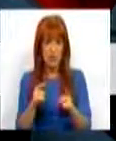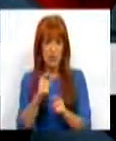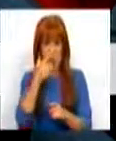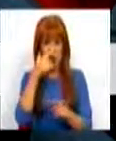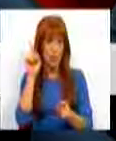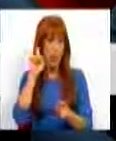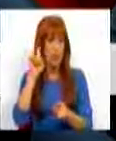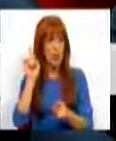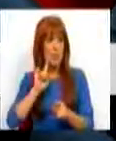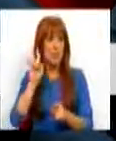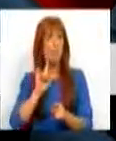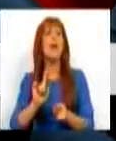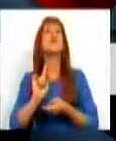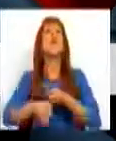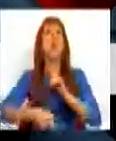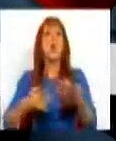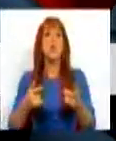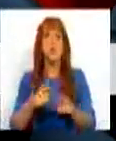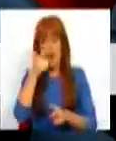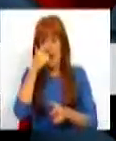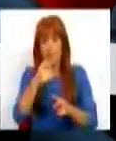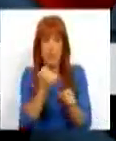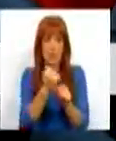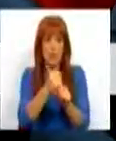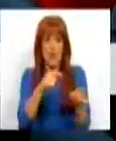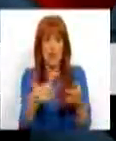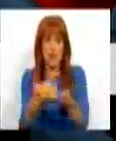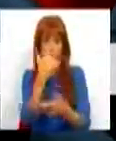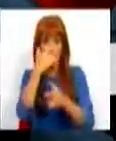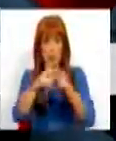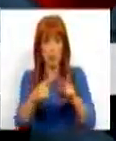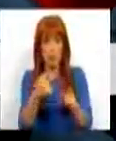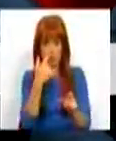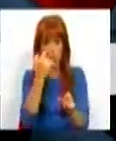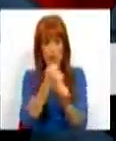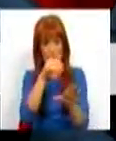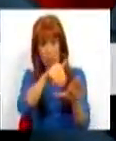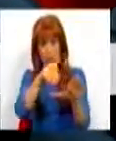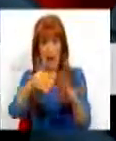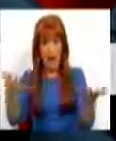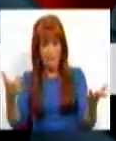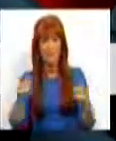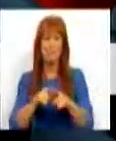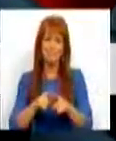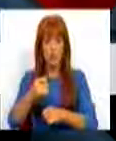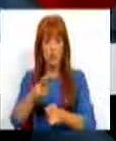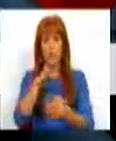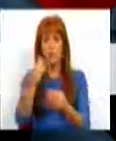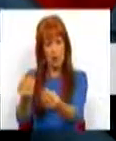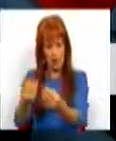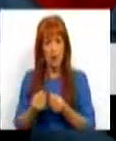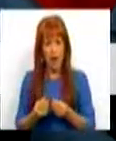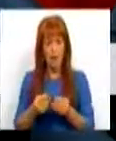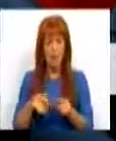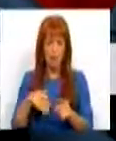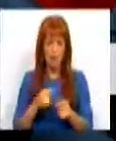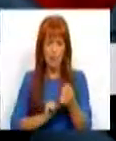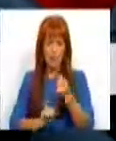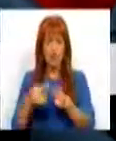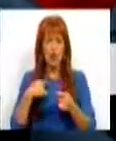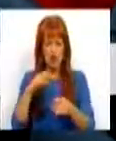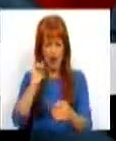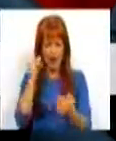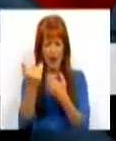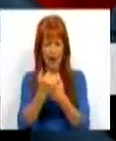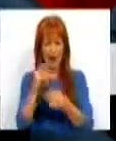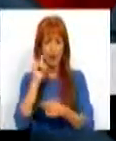seus ativos principais são os seus recursos humanos, os seus trabalhadores. E há aqui um conjunto